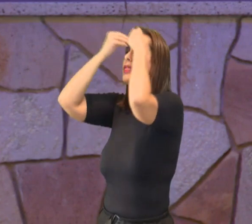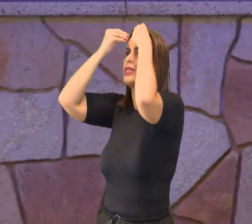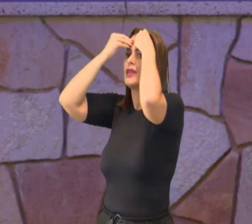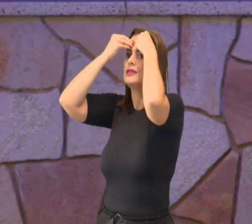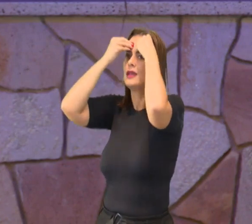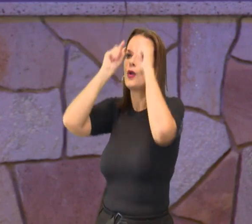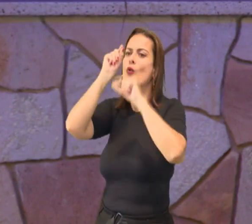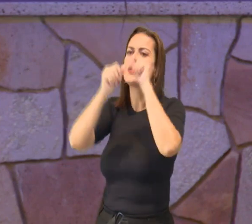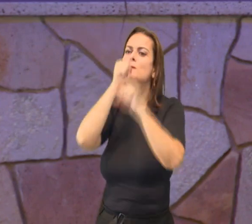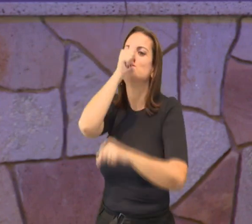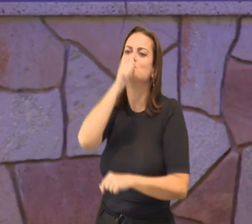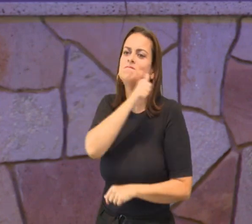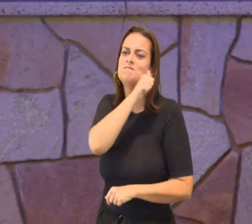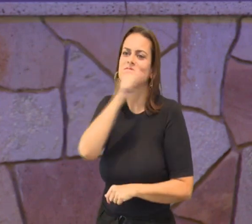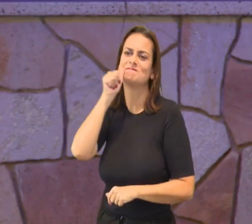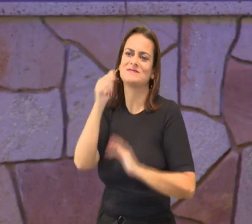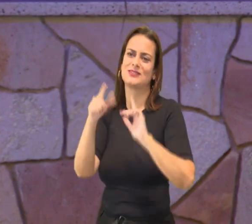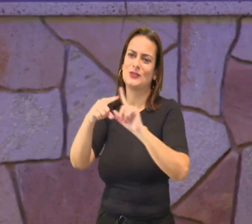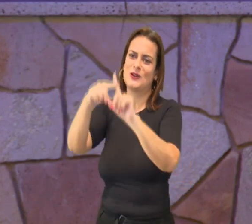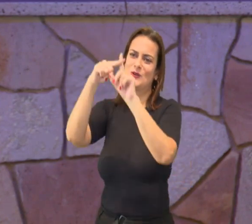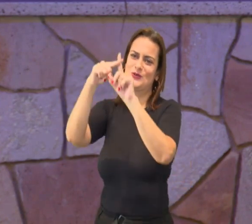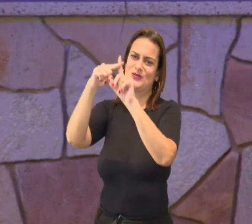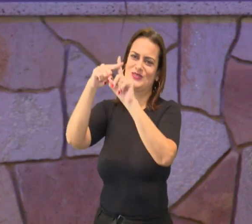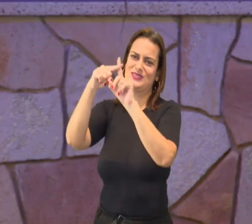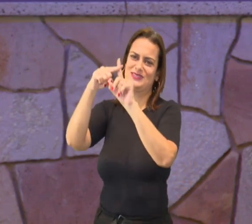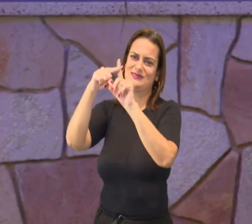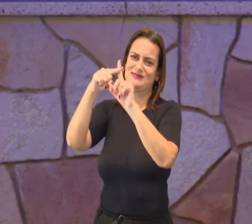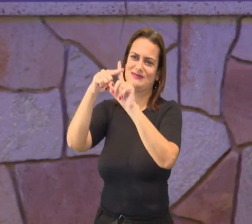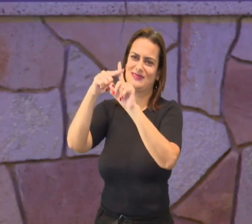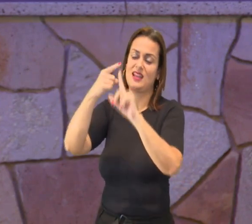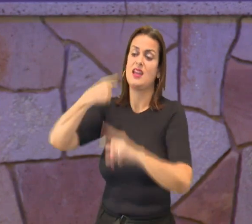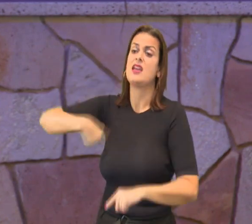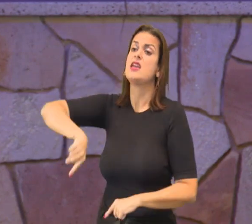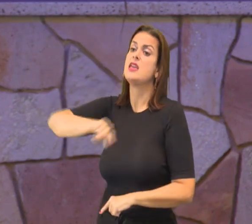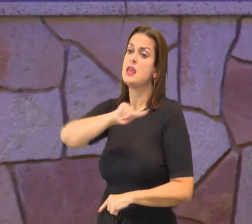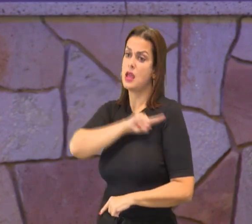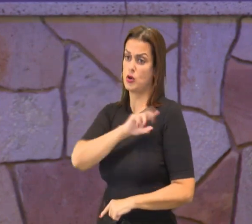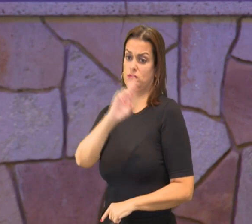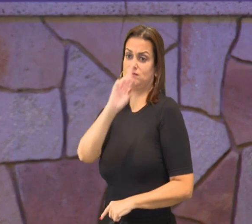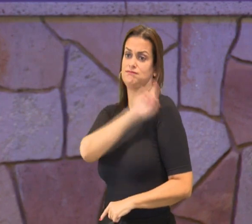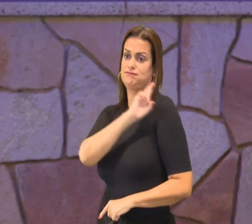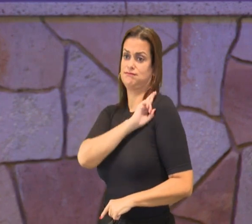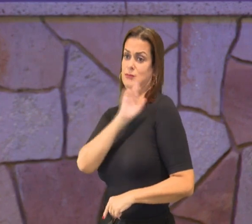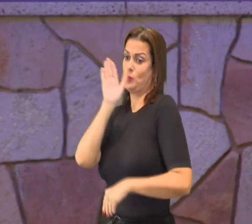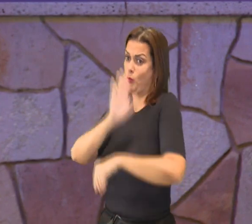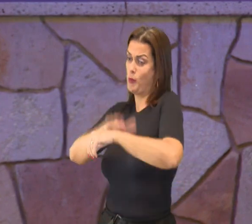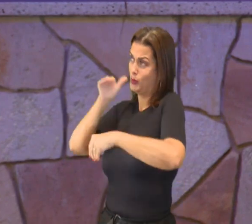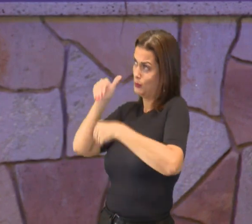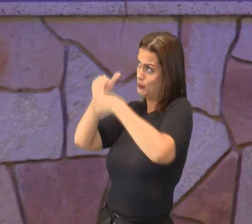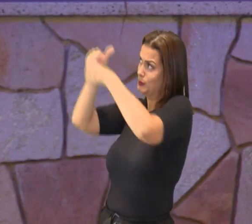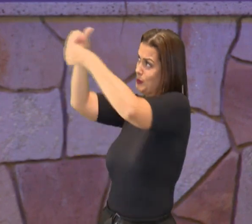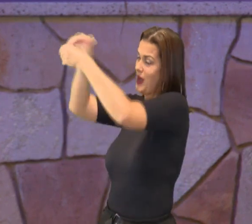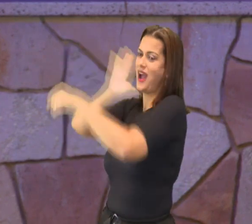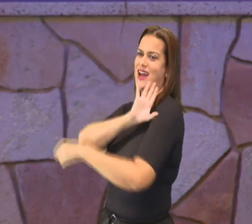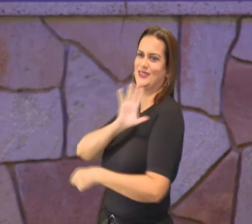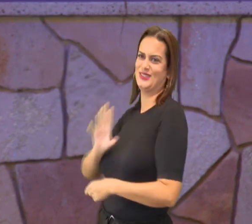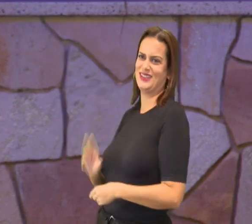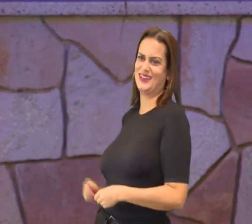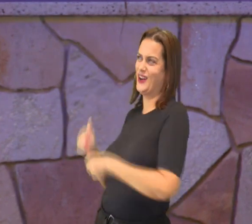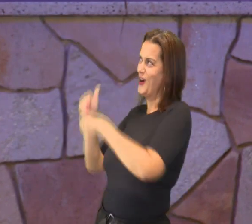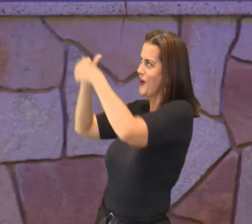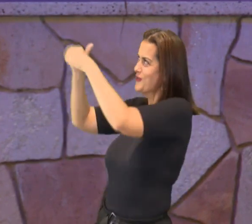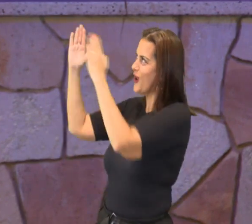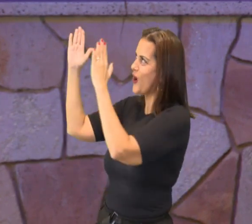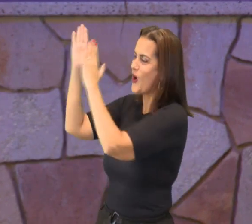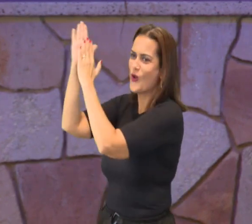tudo, o sacrifício de Cristo na cruz do Calvário e a nossa função como ofertante, como adorador, como aquele